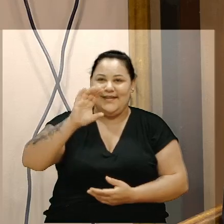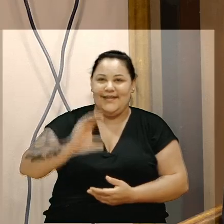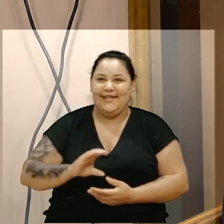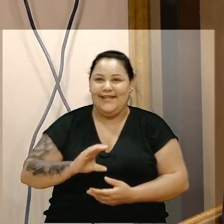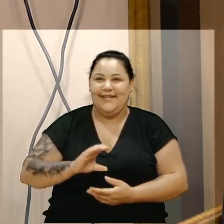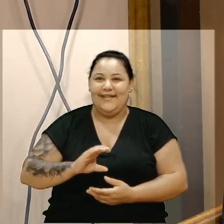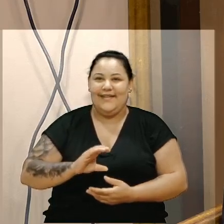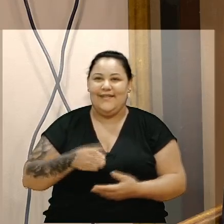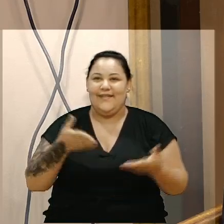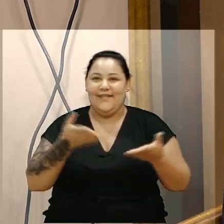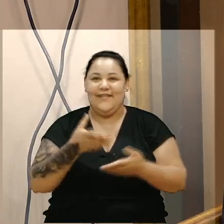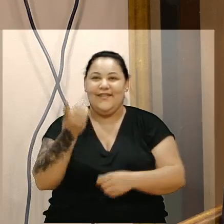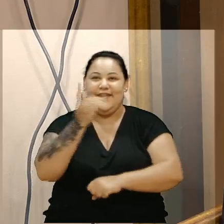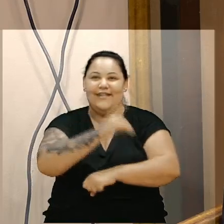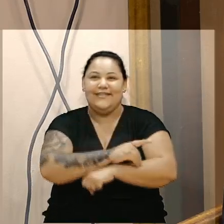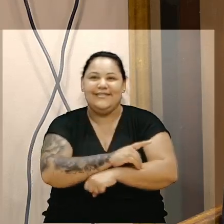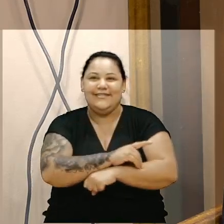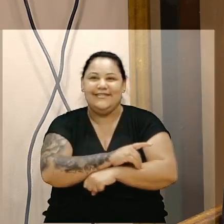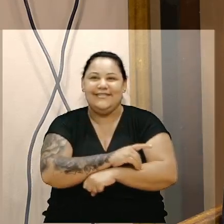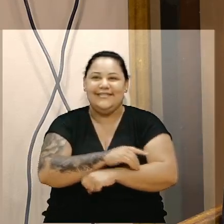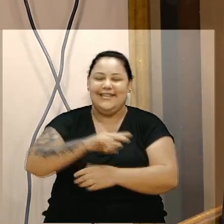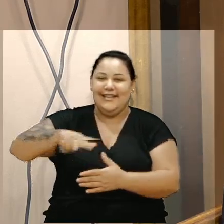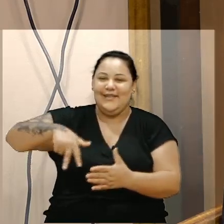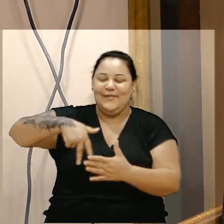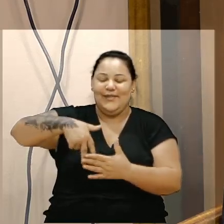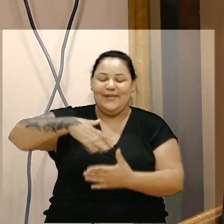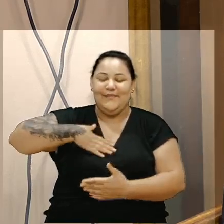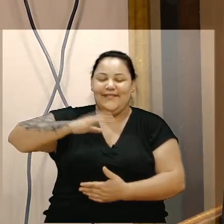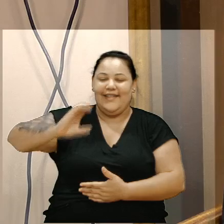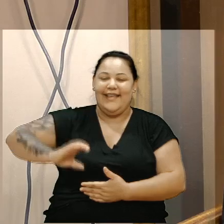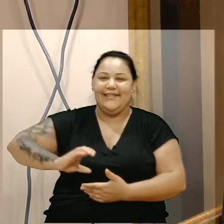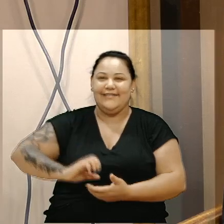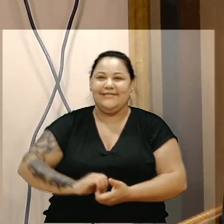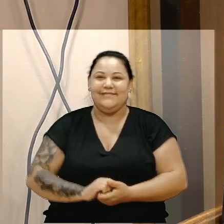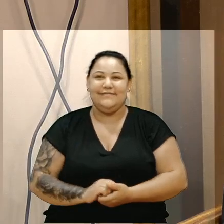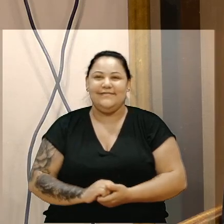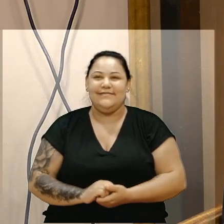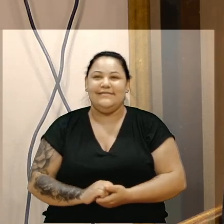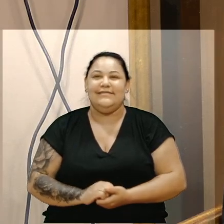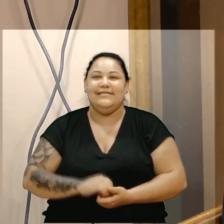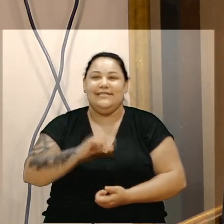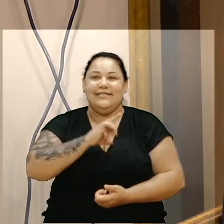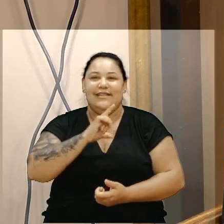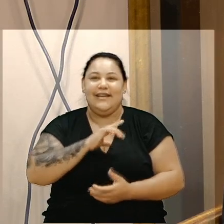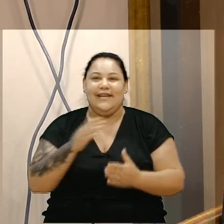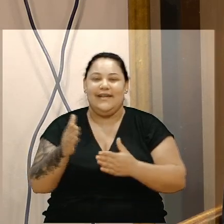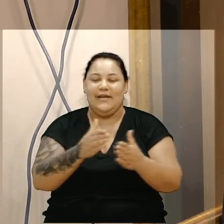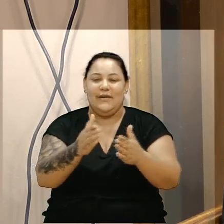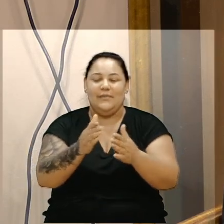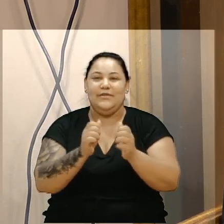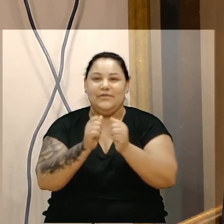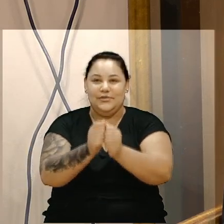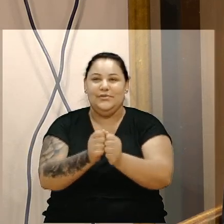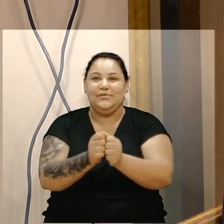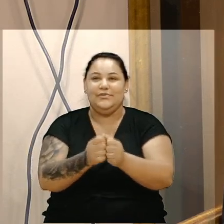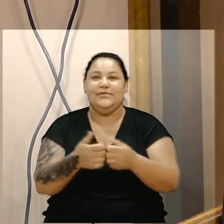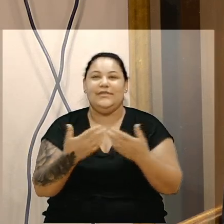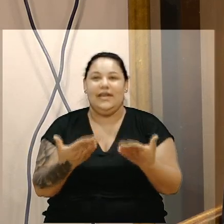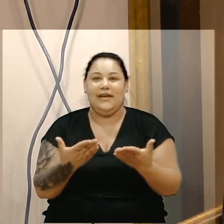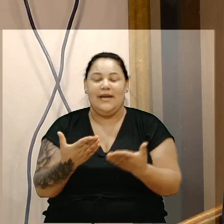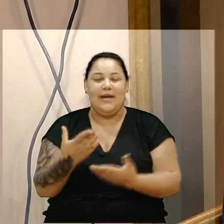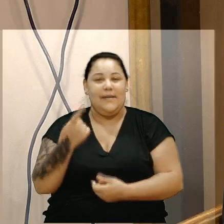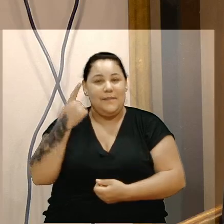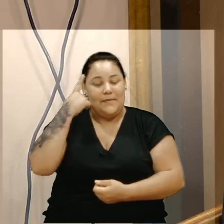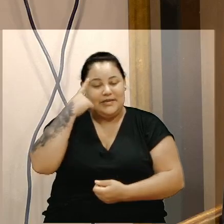dos meus clientes a subir a tribuna aí. E ter uma caminhada junto, né?